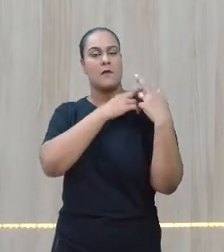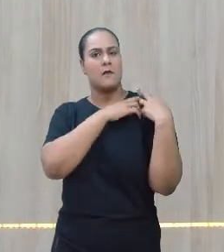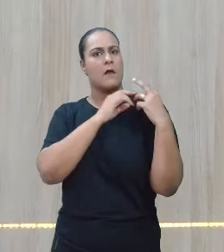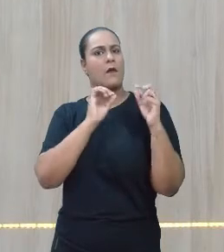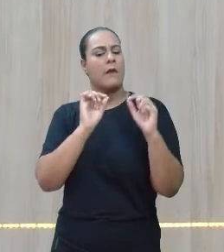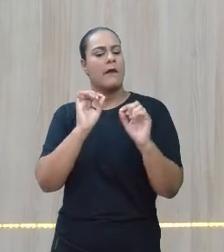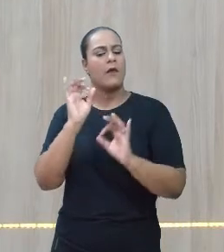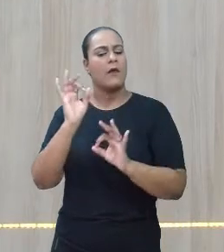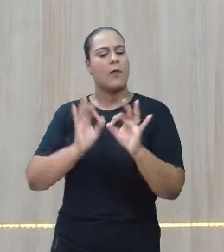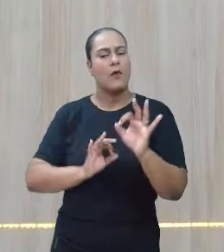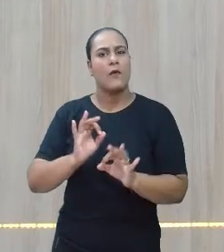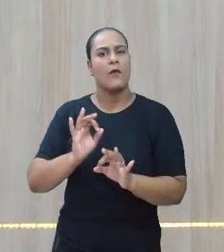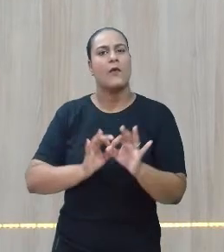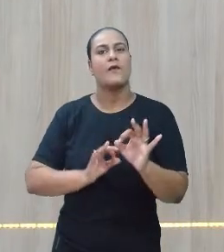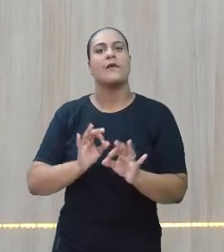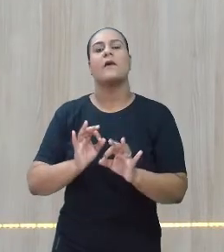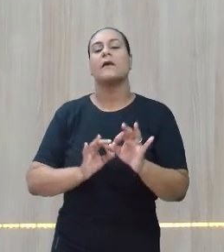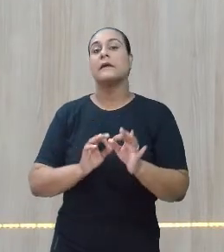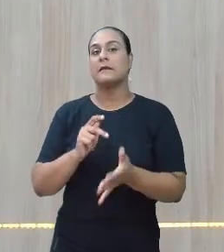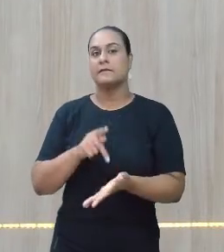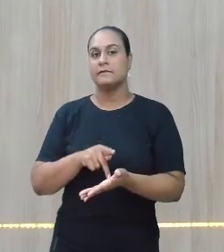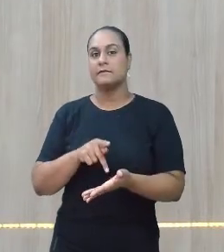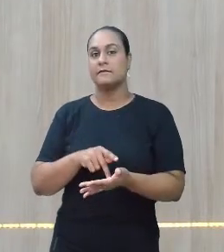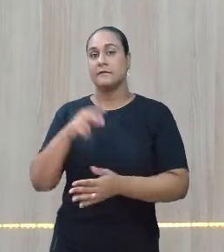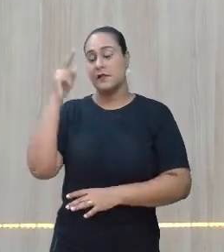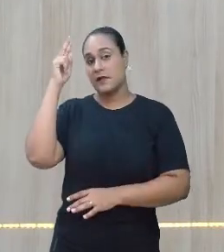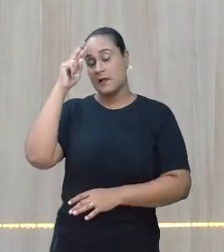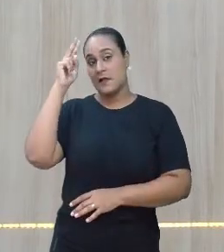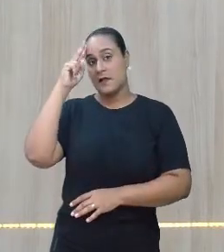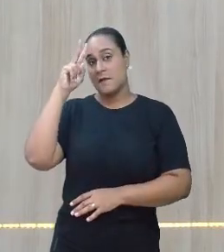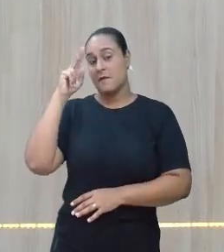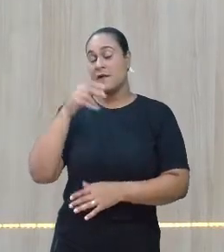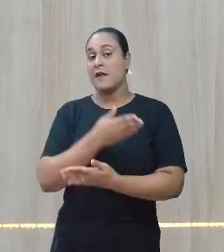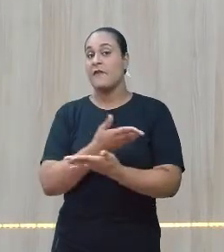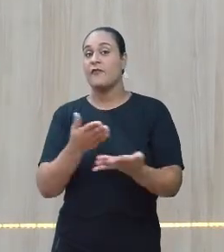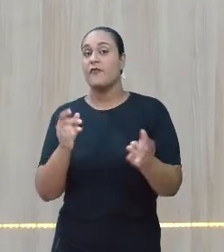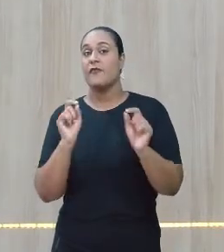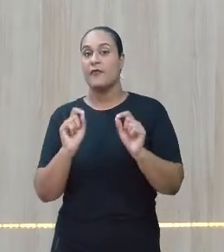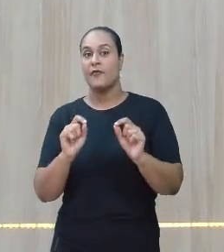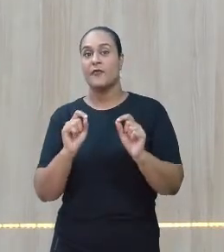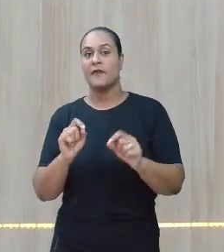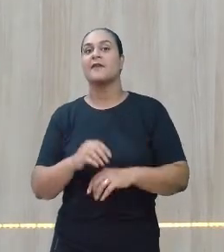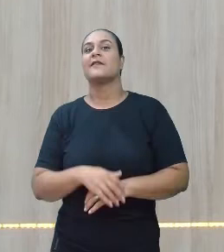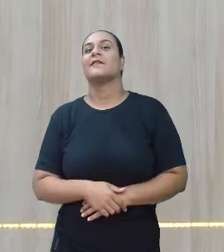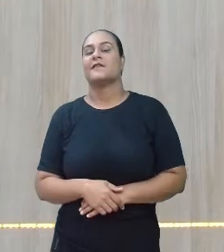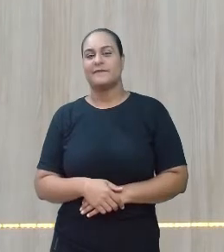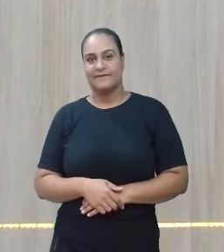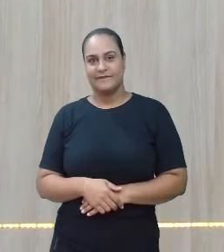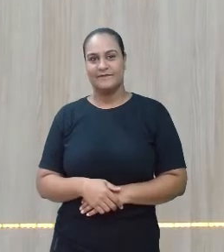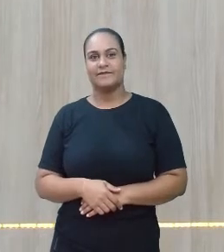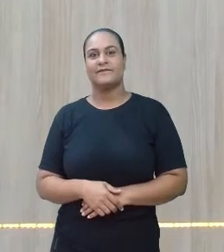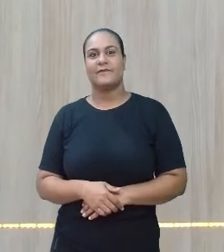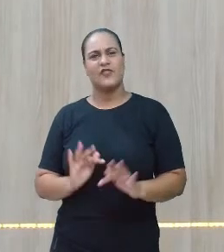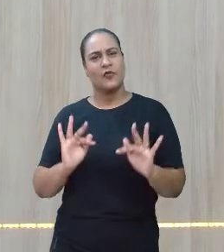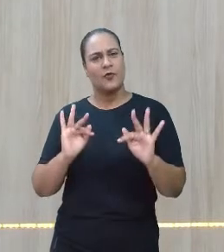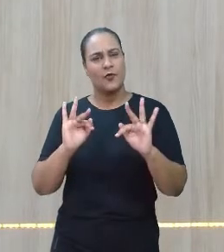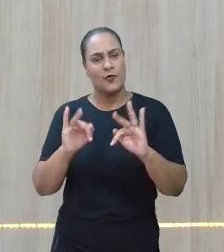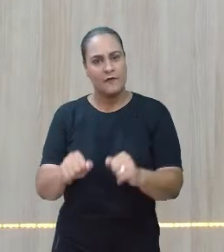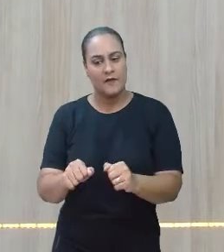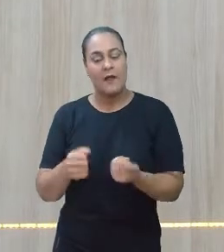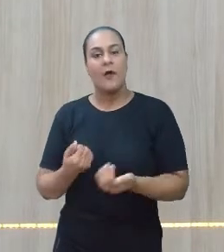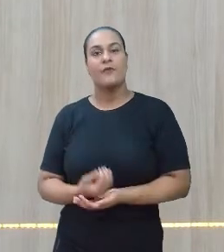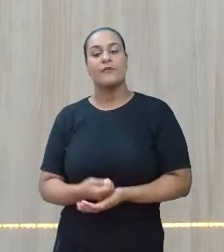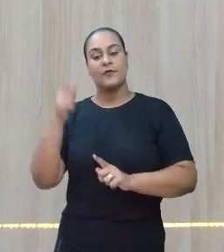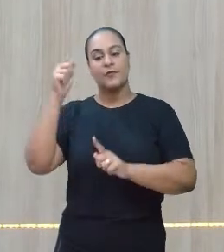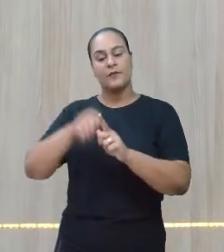organização. Mais uma vez, quero lembrar vocês, estamos aí ainda, né, nos últimos dias do Setembro Amarelo, mas quero